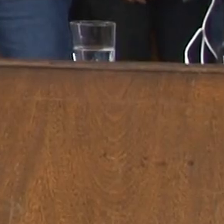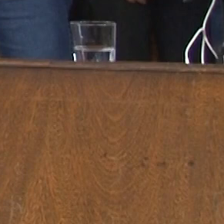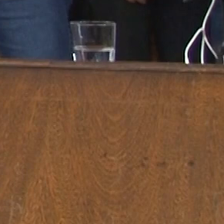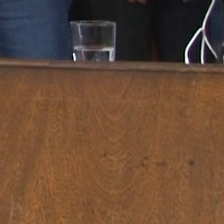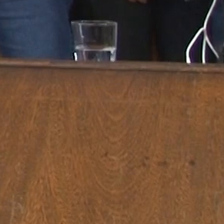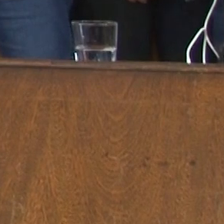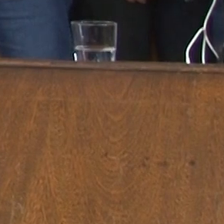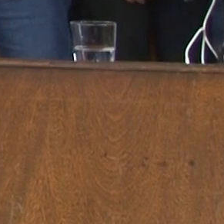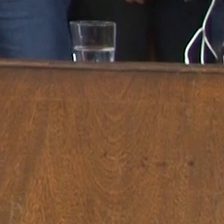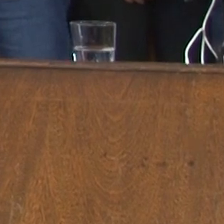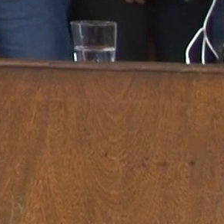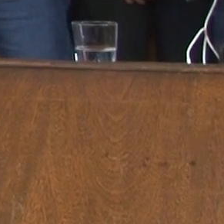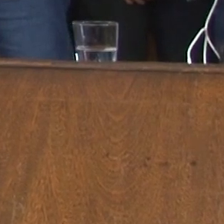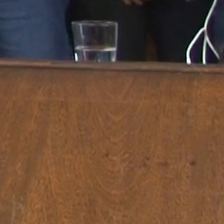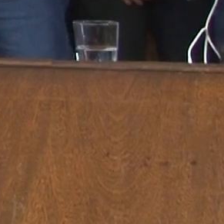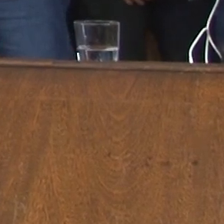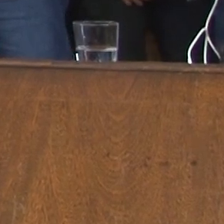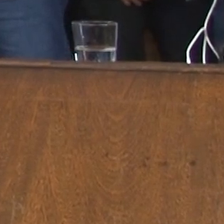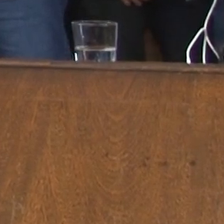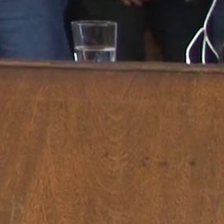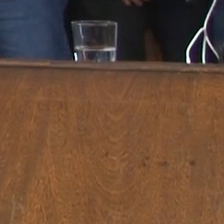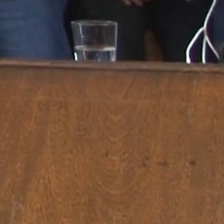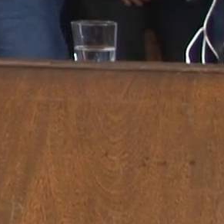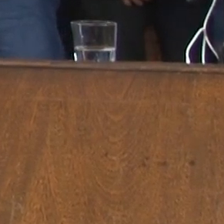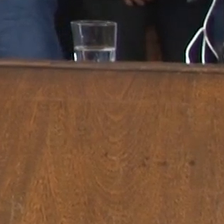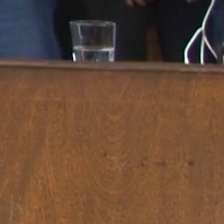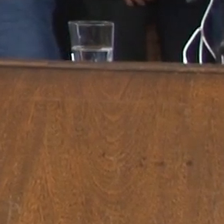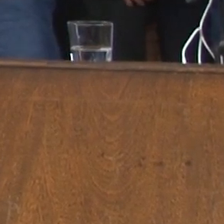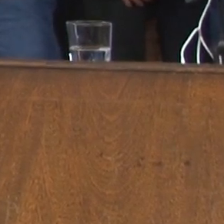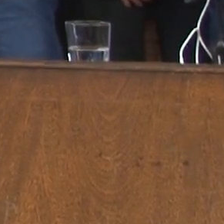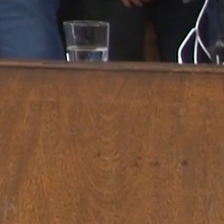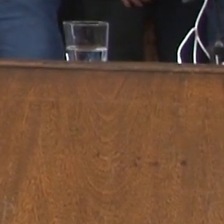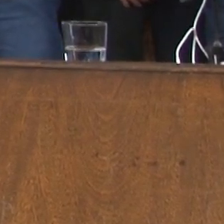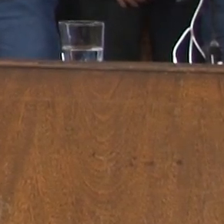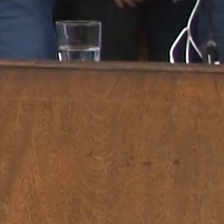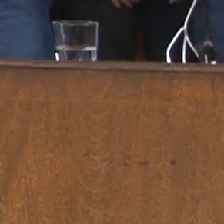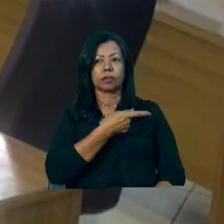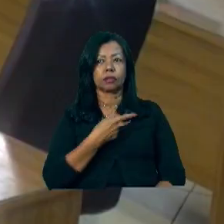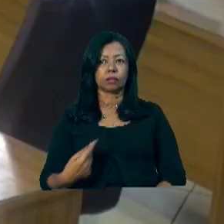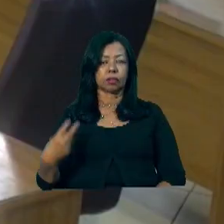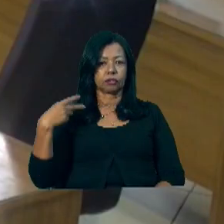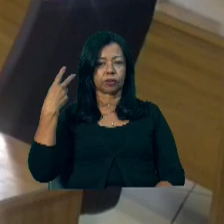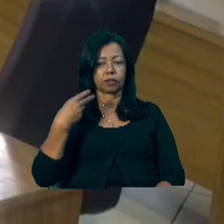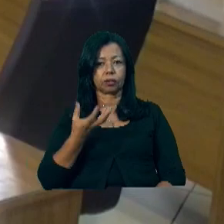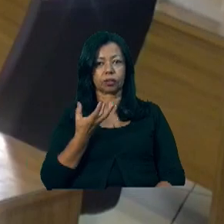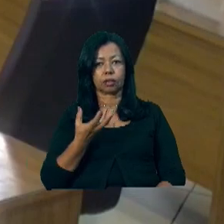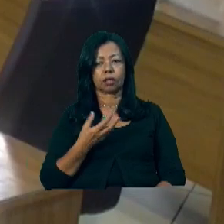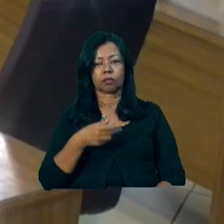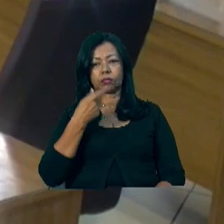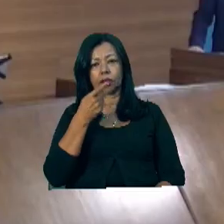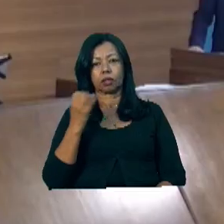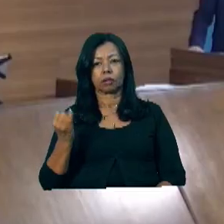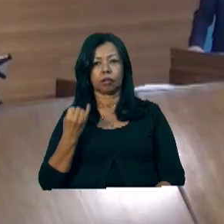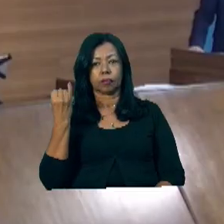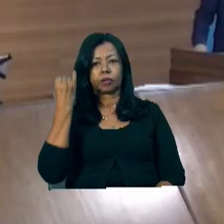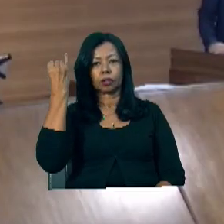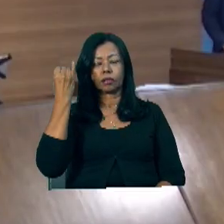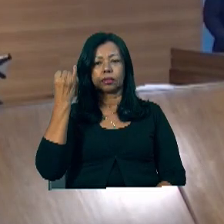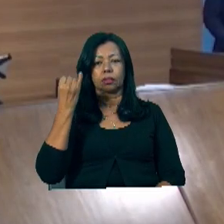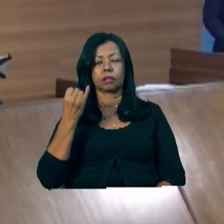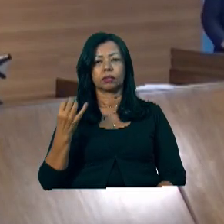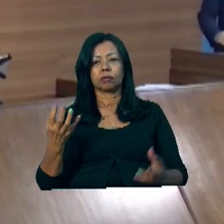realização da caminhada pela promover o respeito e o amor quero aqui ressaltar a importância